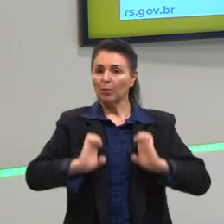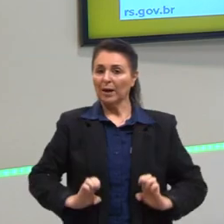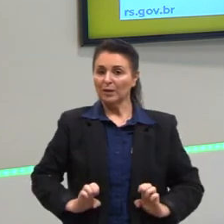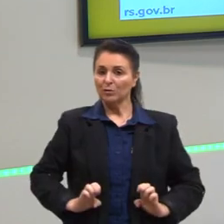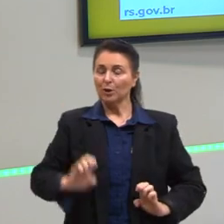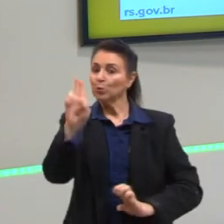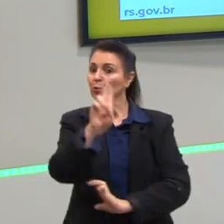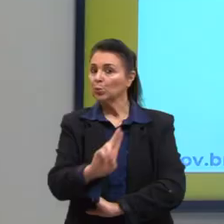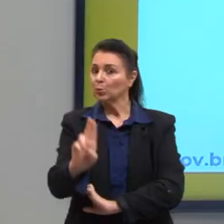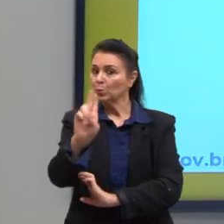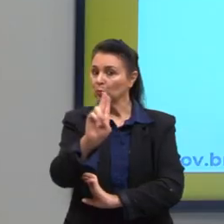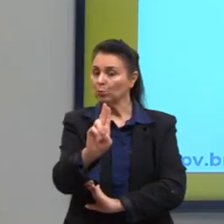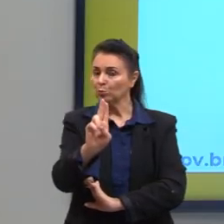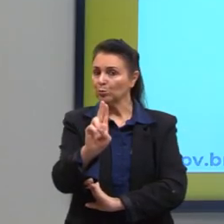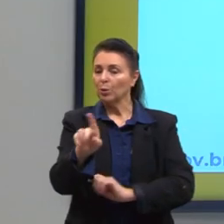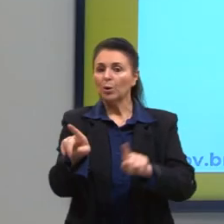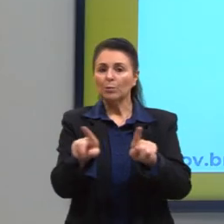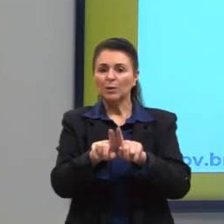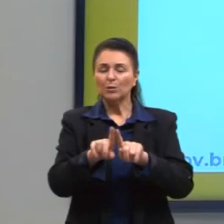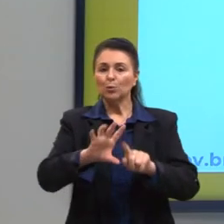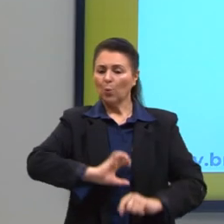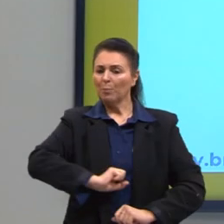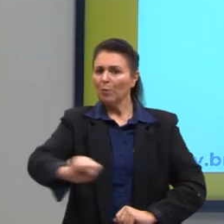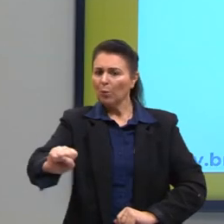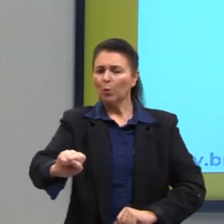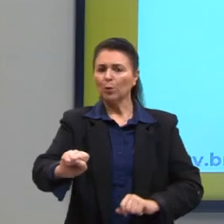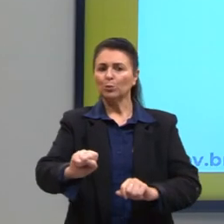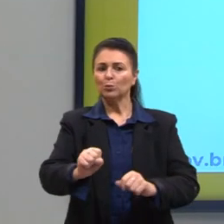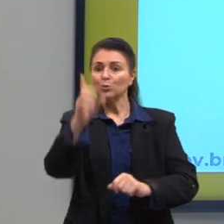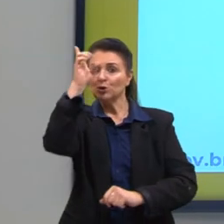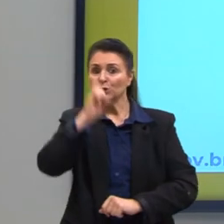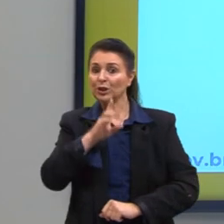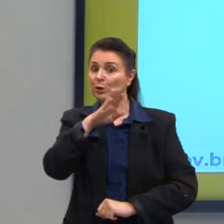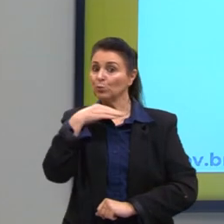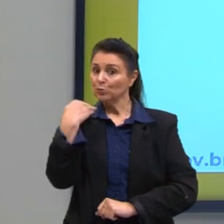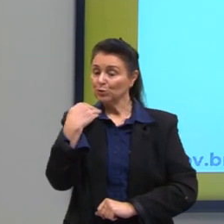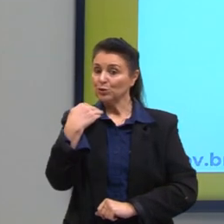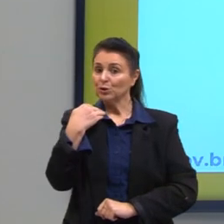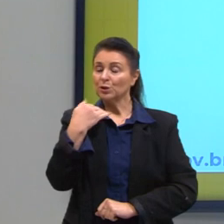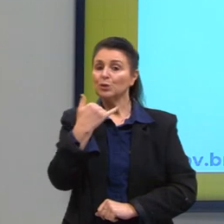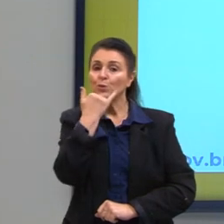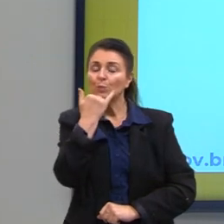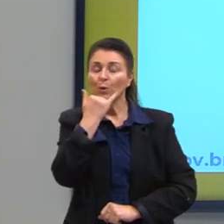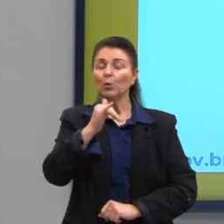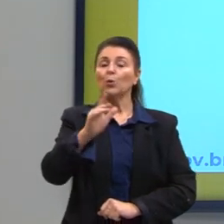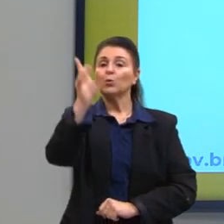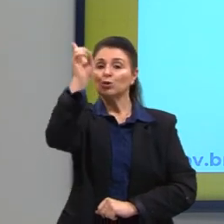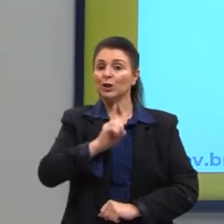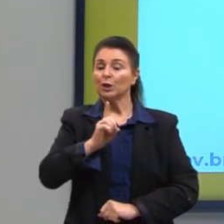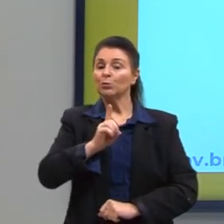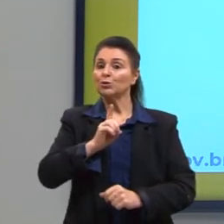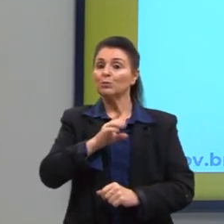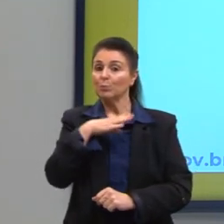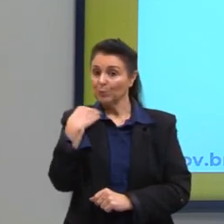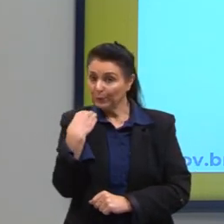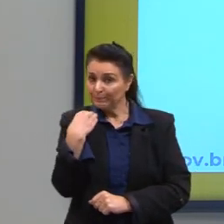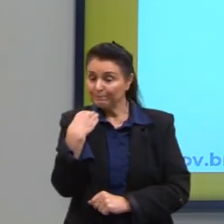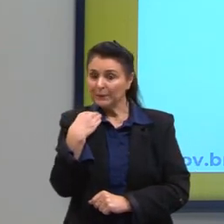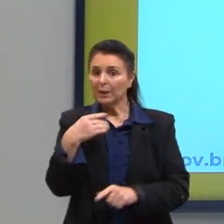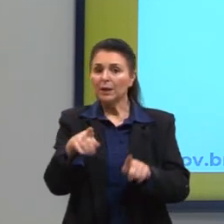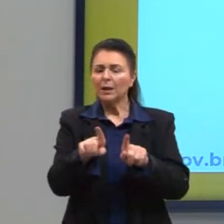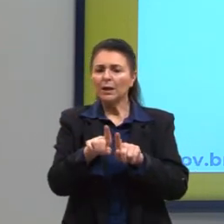utilitarista mesmo a questão do aborto da eutanásia relacionado ao ser humano ele opte defende o menor